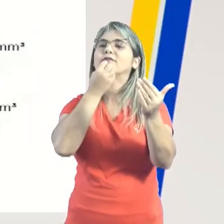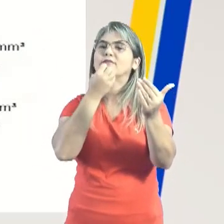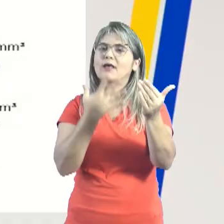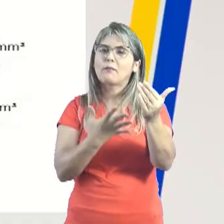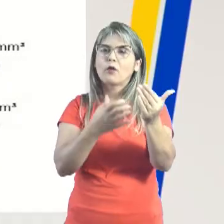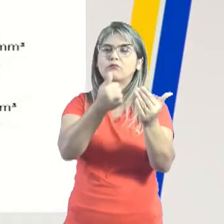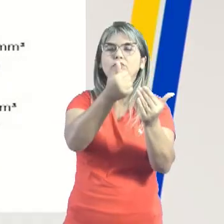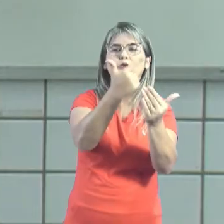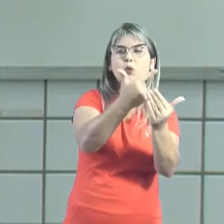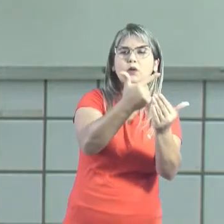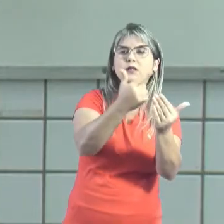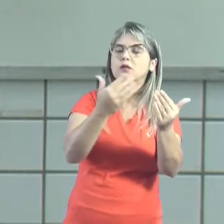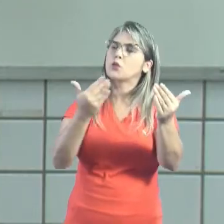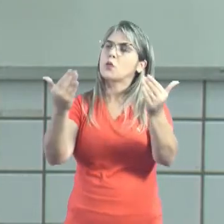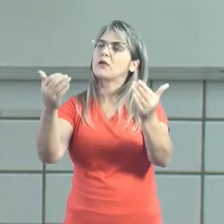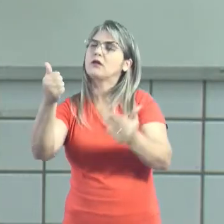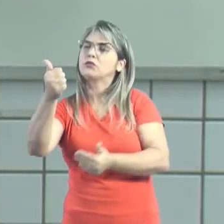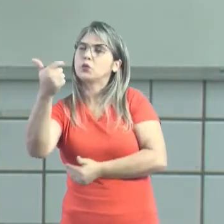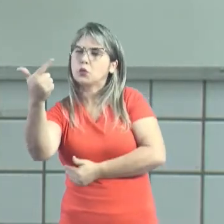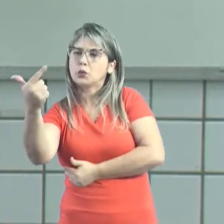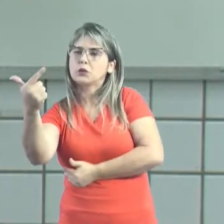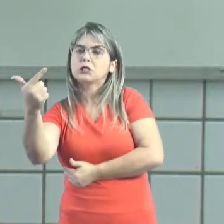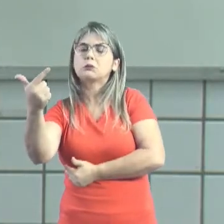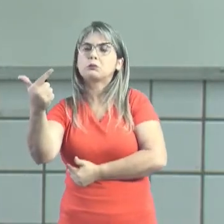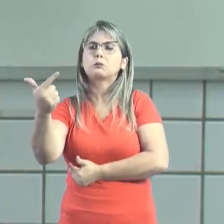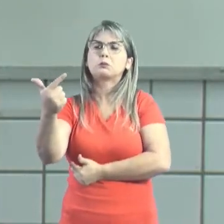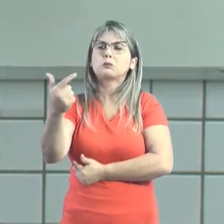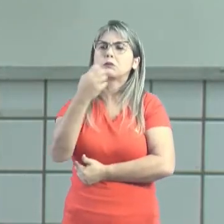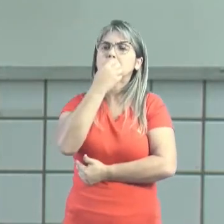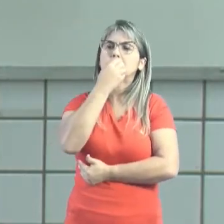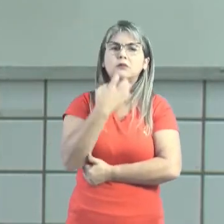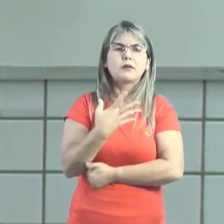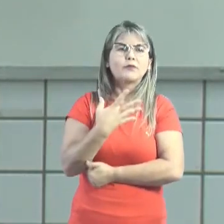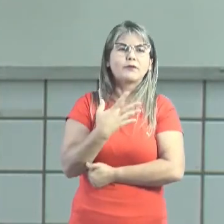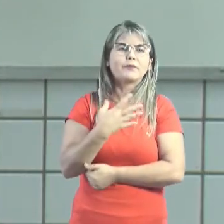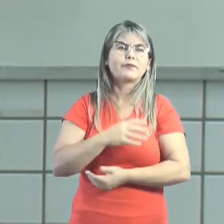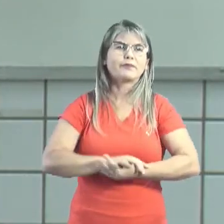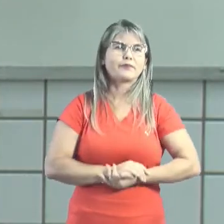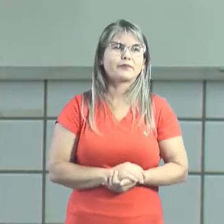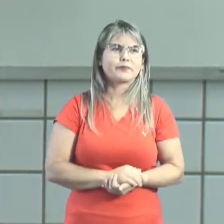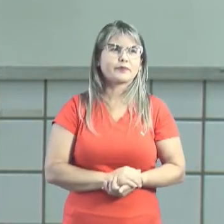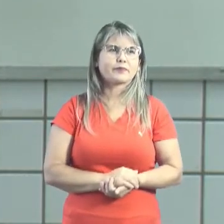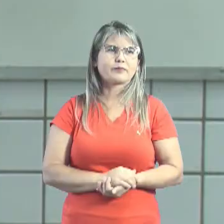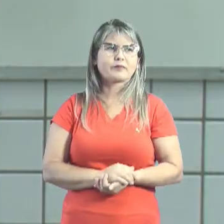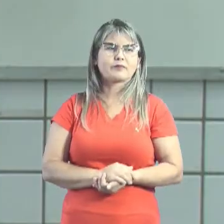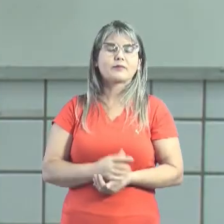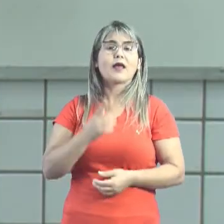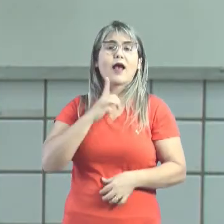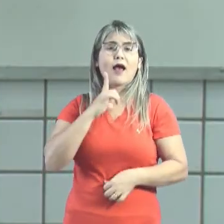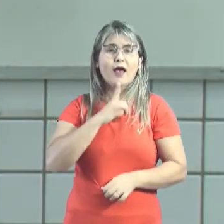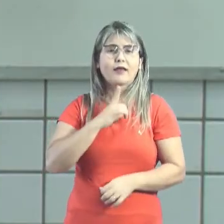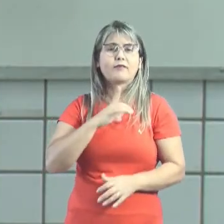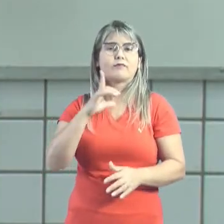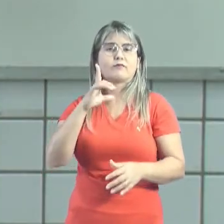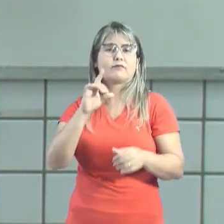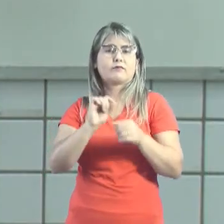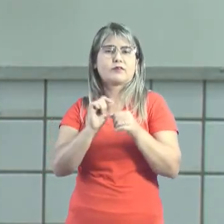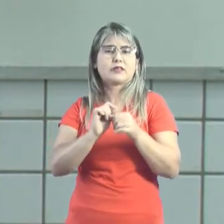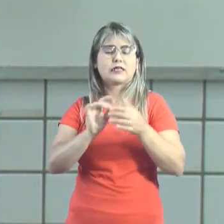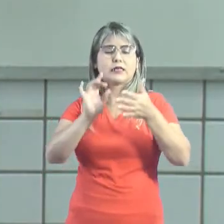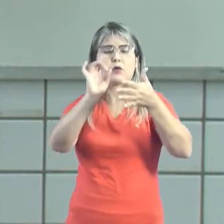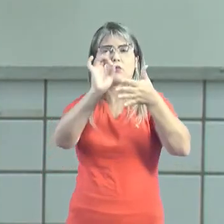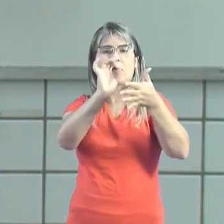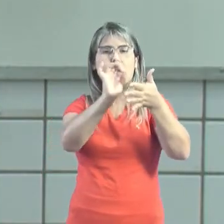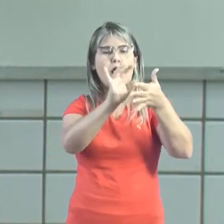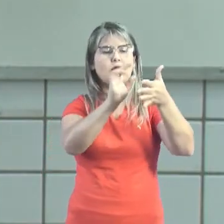oxigênio disponível ali no sangue, viu? O hematócrito, né? Muitas vezes o médico manda fazer um hematócrito,